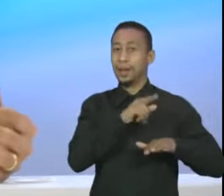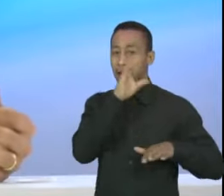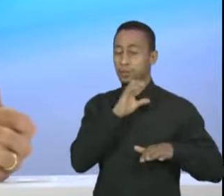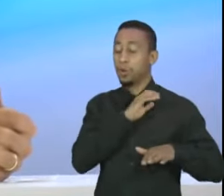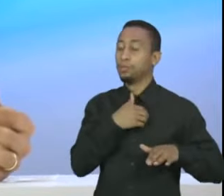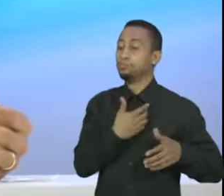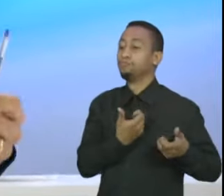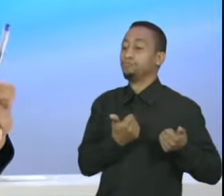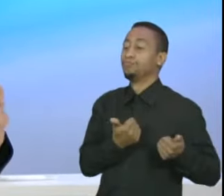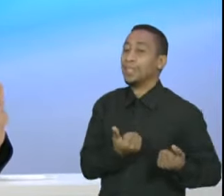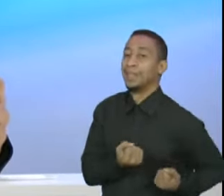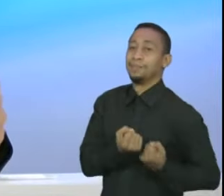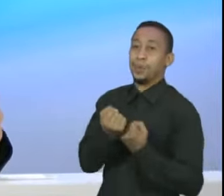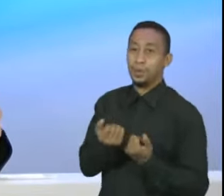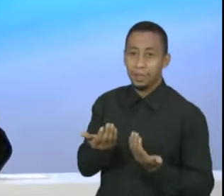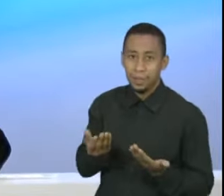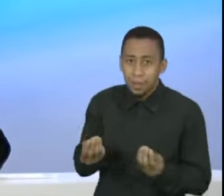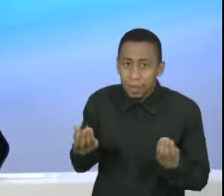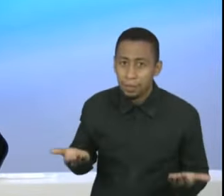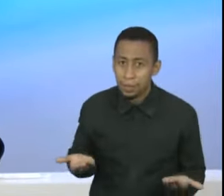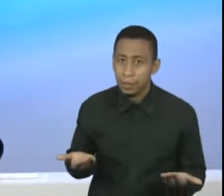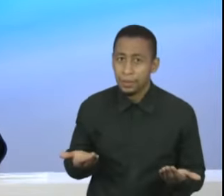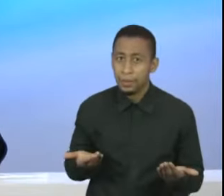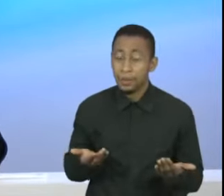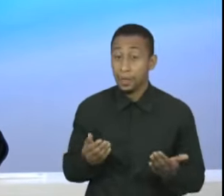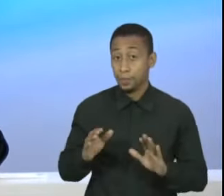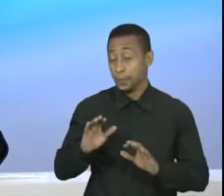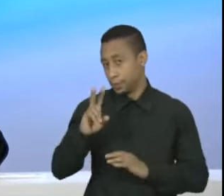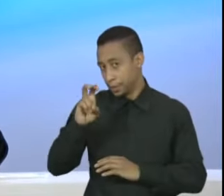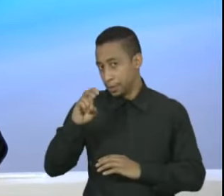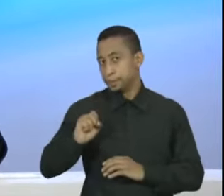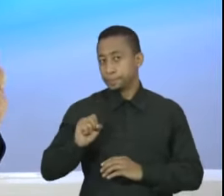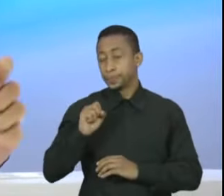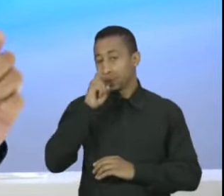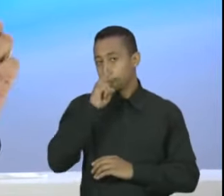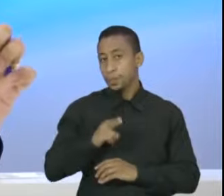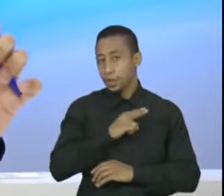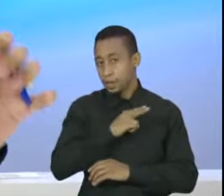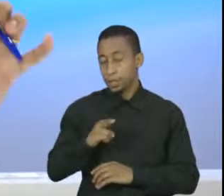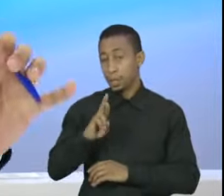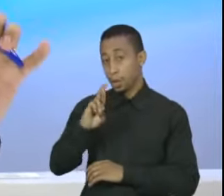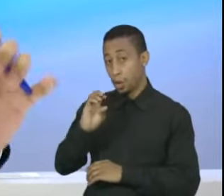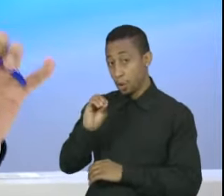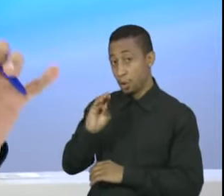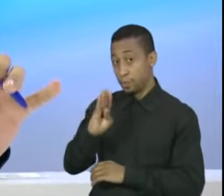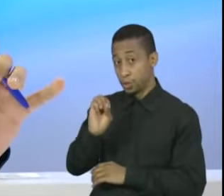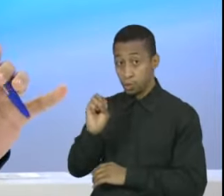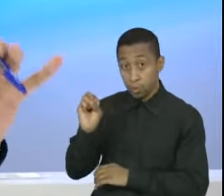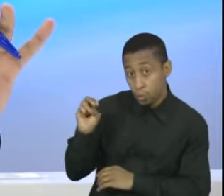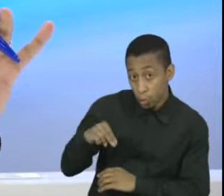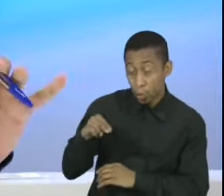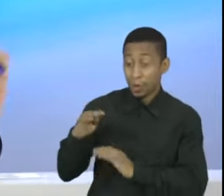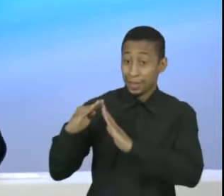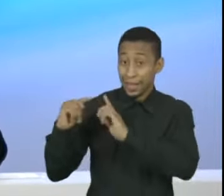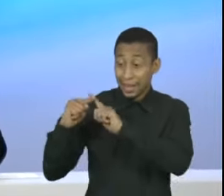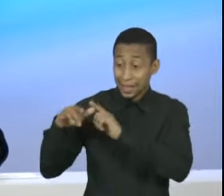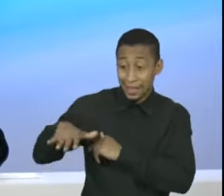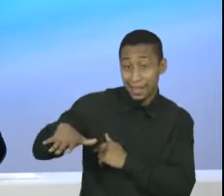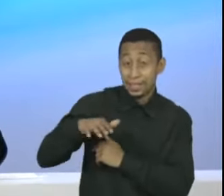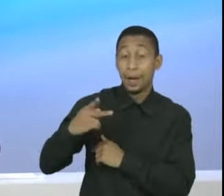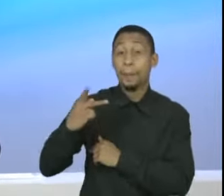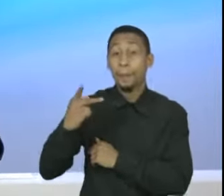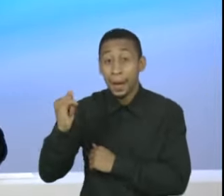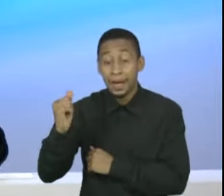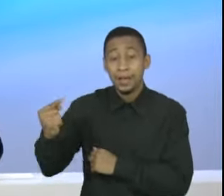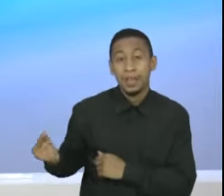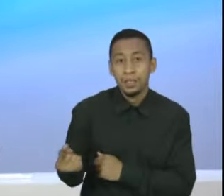dou um outro exemplo de onde Lu e do Padre Robson de Oliveira da Basílica do Divino Pai Eterno em Trindade